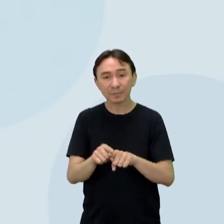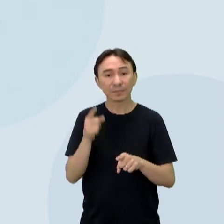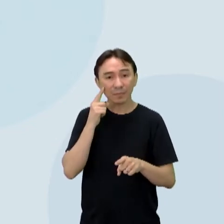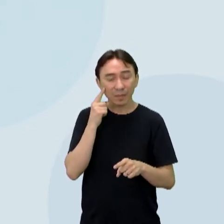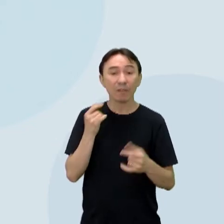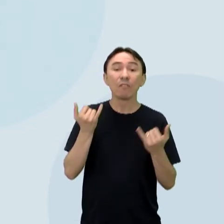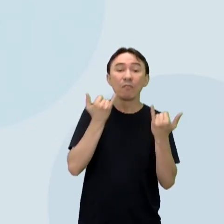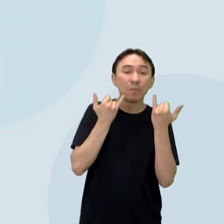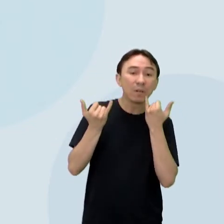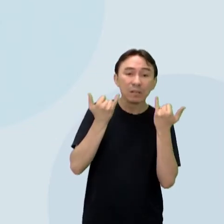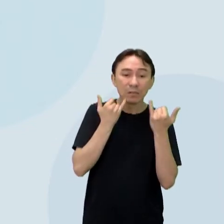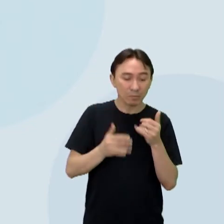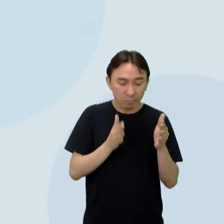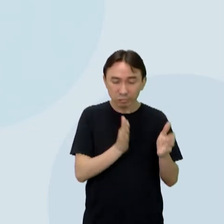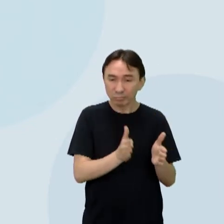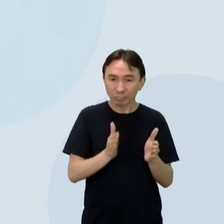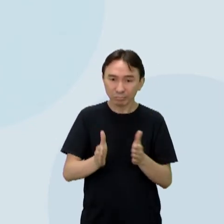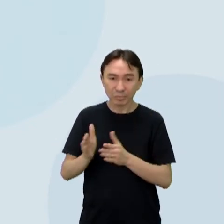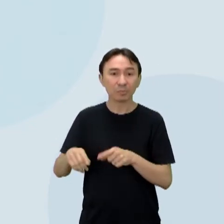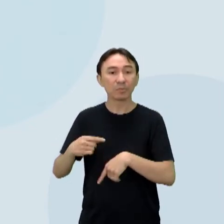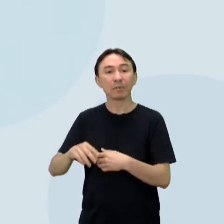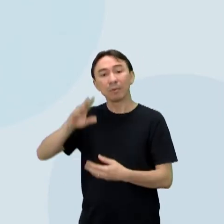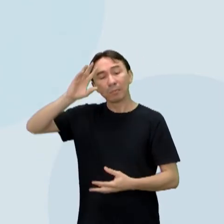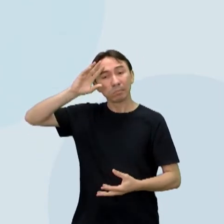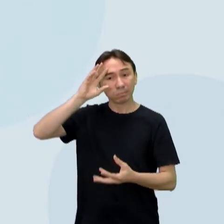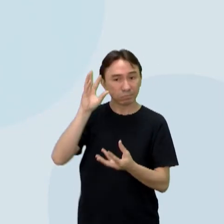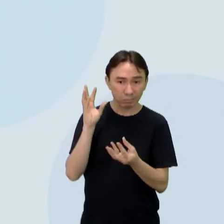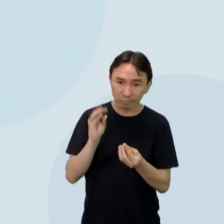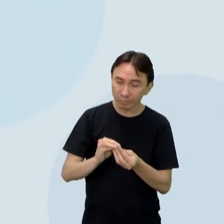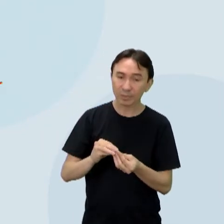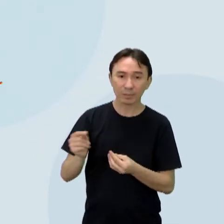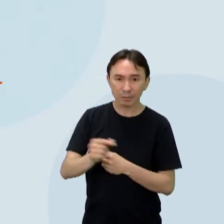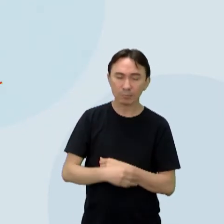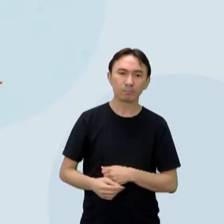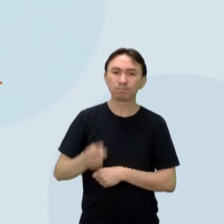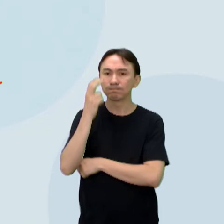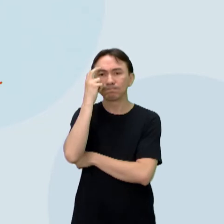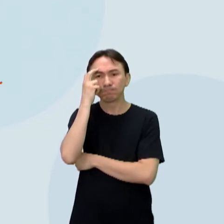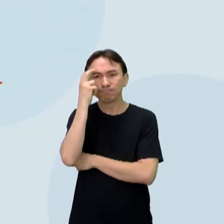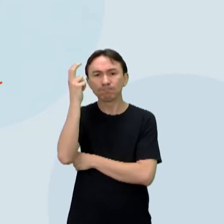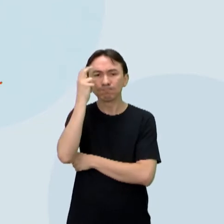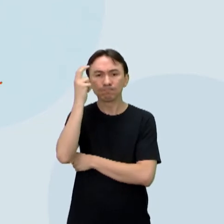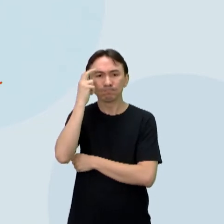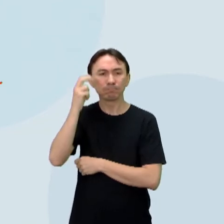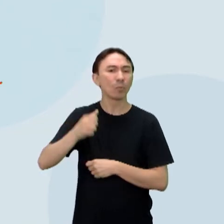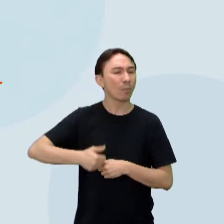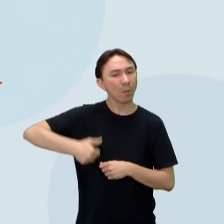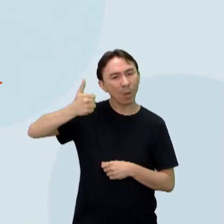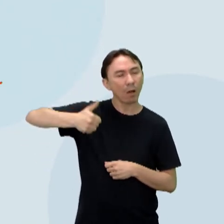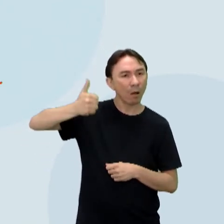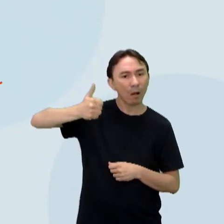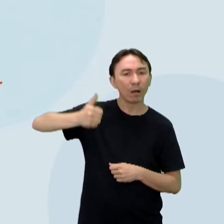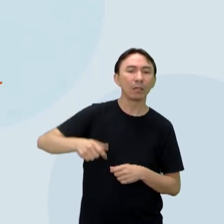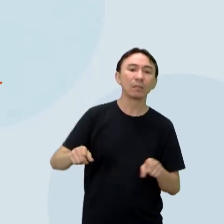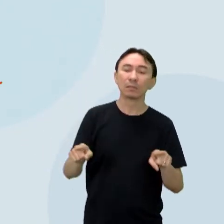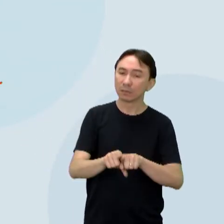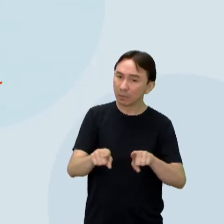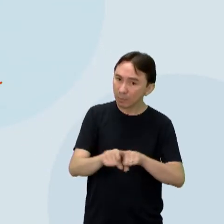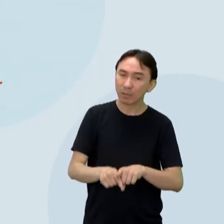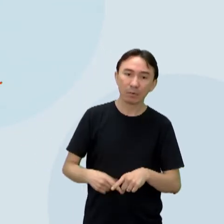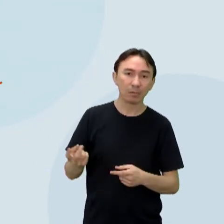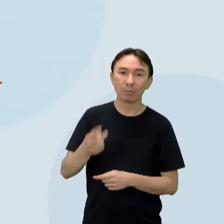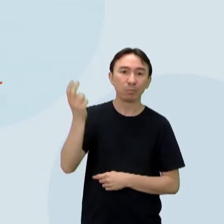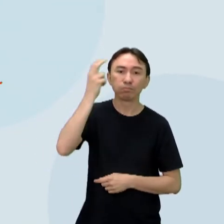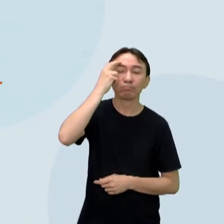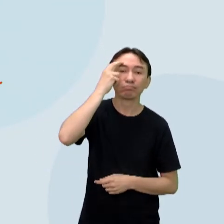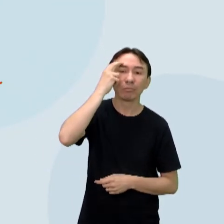uma conclusão, com melhor capacitação intelectual e cultural. Melhor capacitação intelectual e